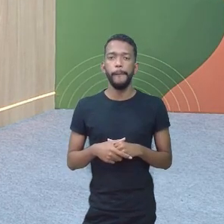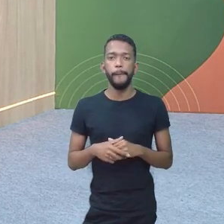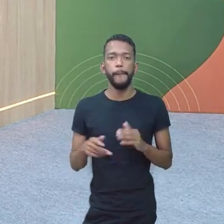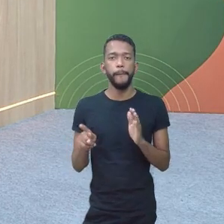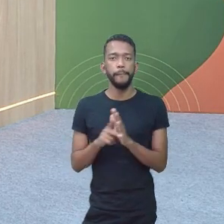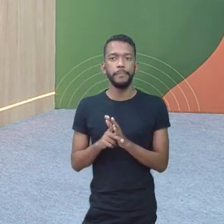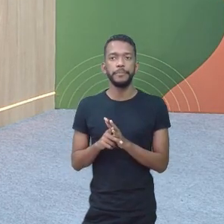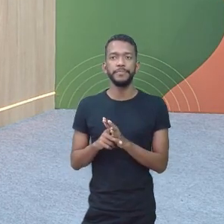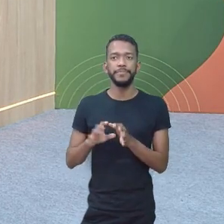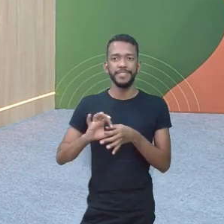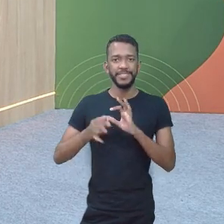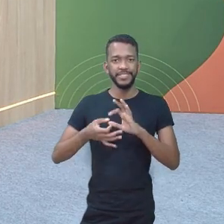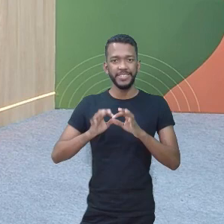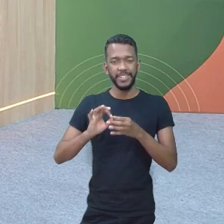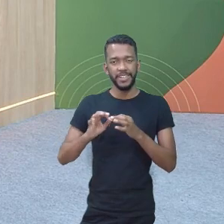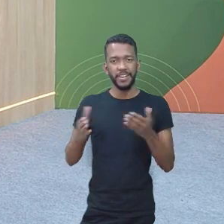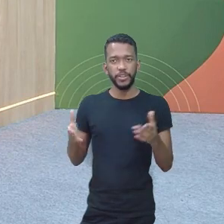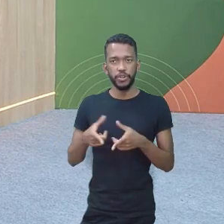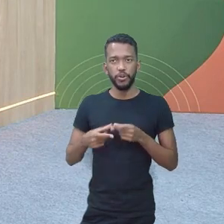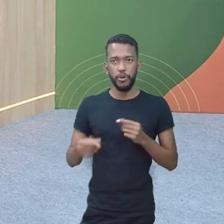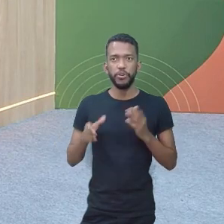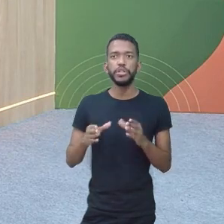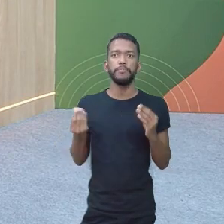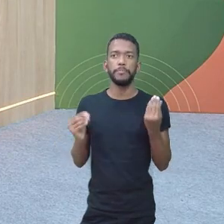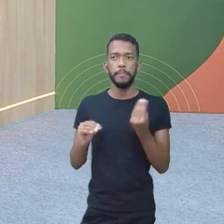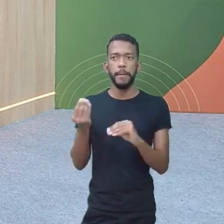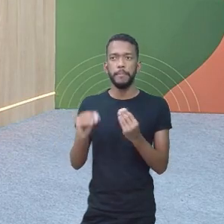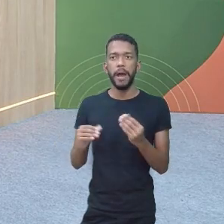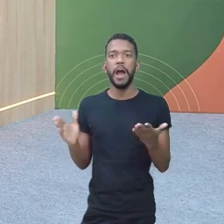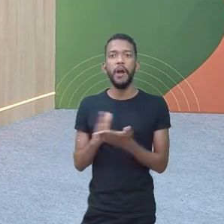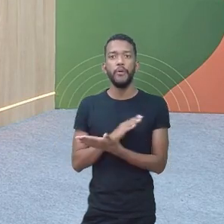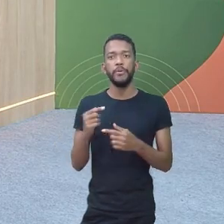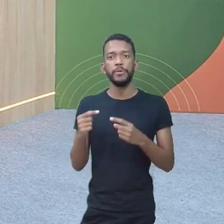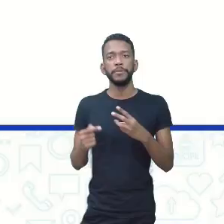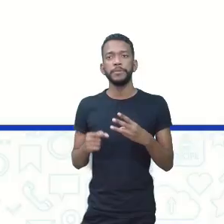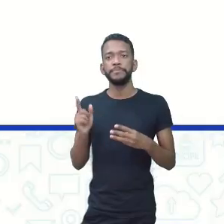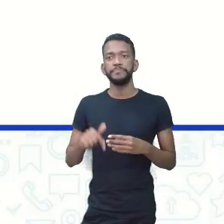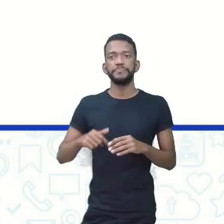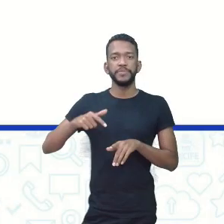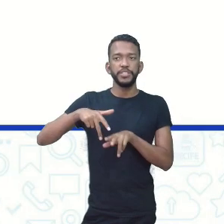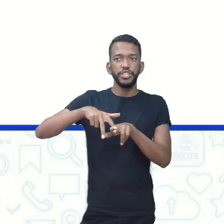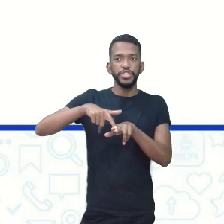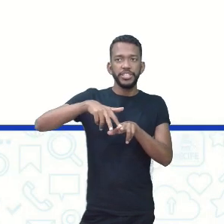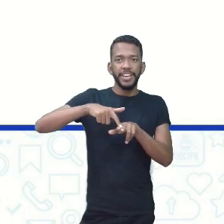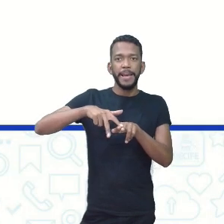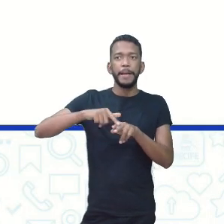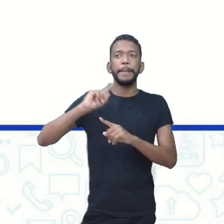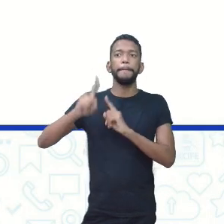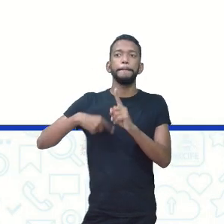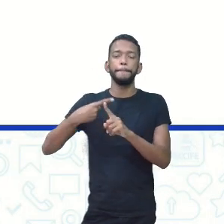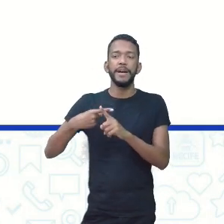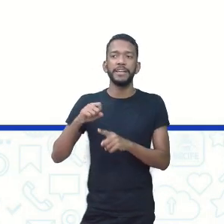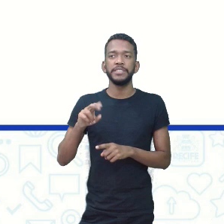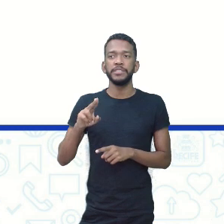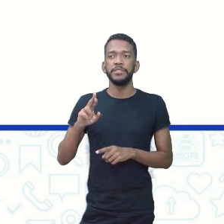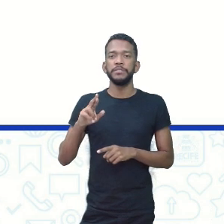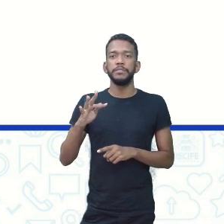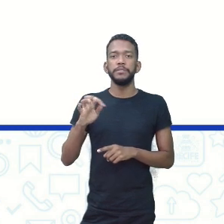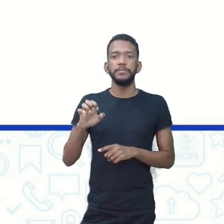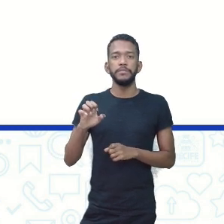nas Olimpíadas de Tóquio a gente tem a inserção de algumas modalidades, que é o skate e o surf. Nas Olimpíadas